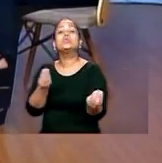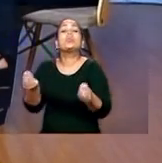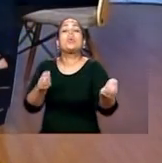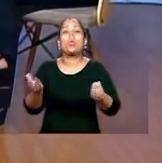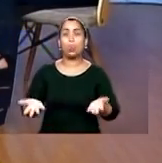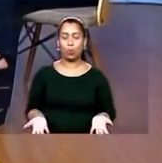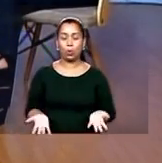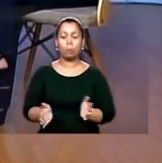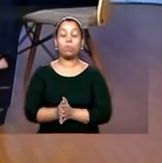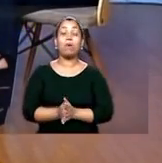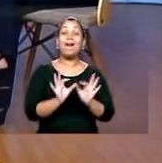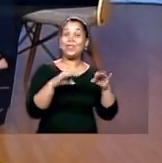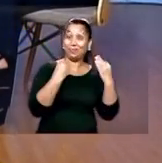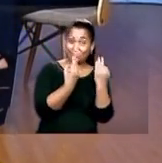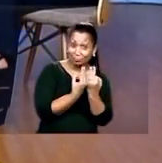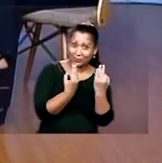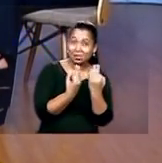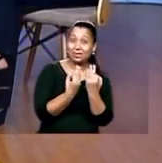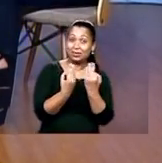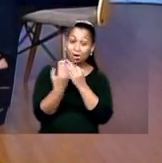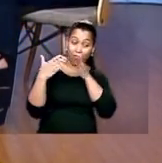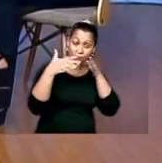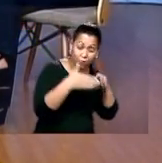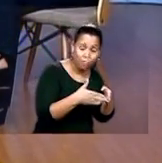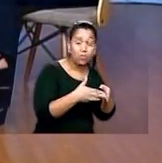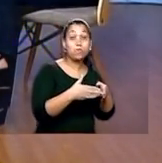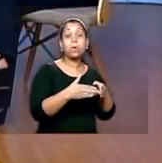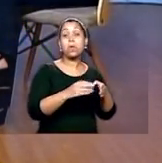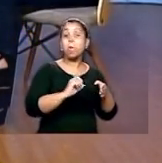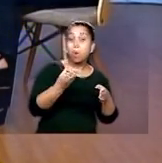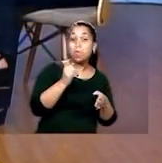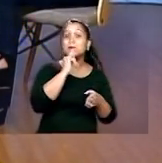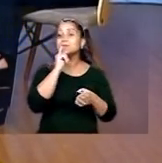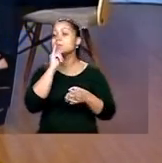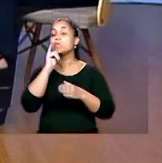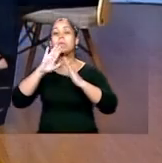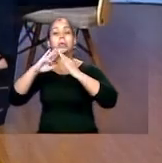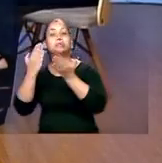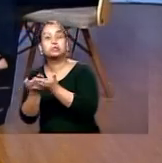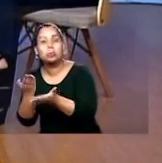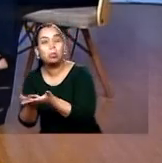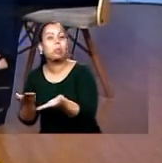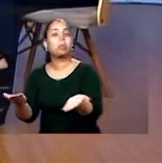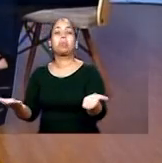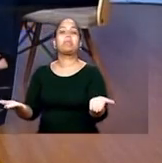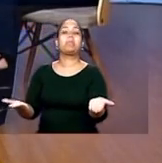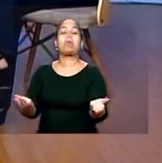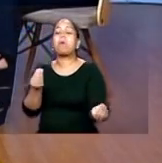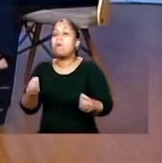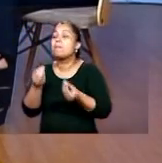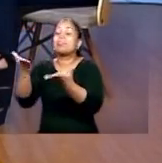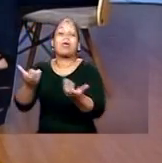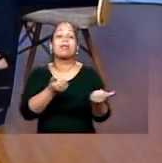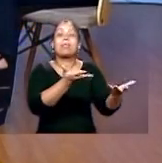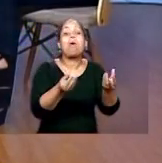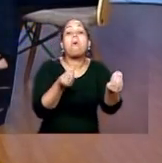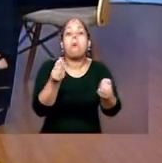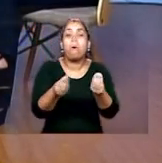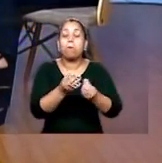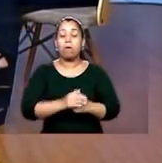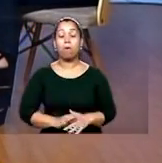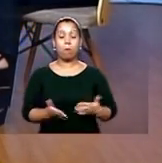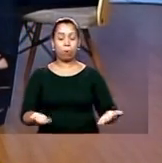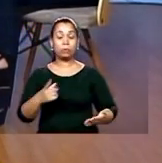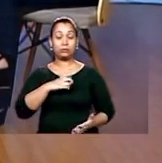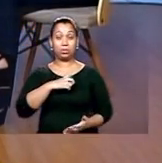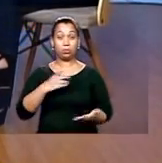como? As famílias direto ou ela é feita para órgãos municipais? Como que é feita essa distribuição do alimento?